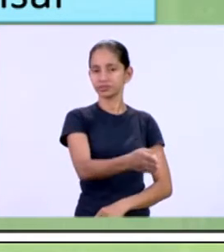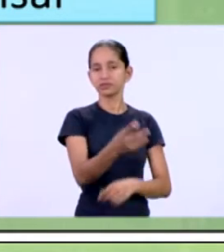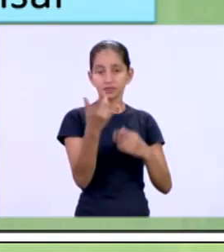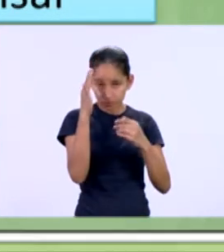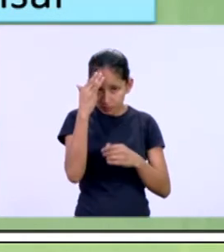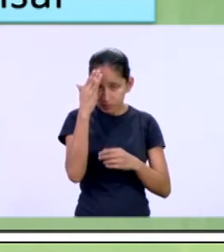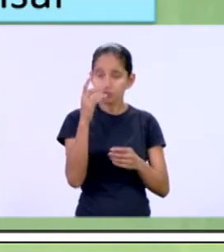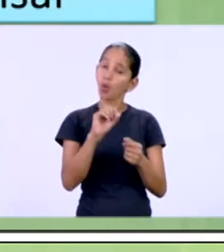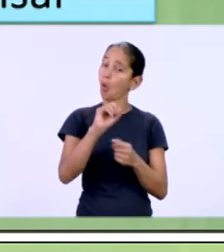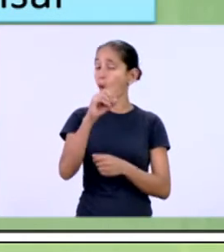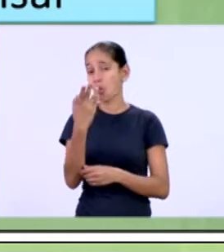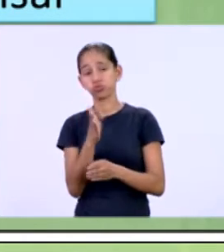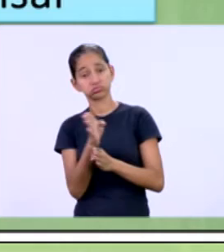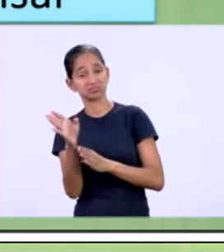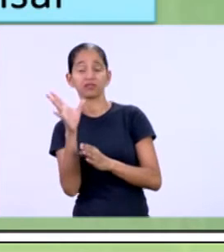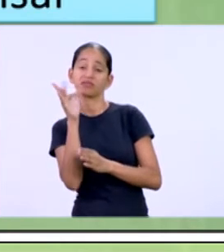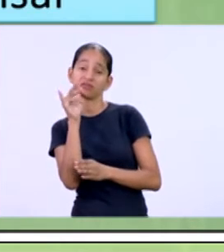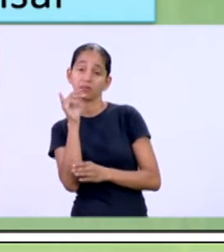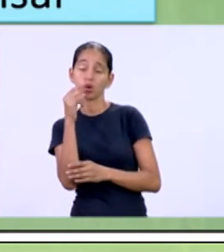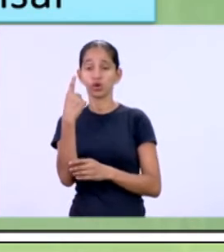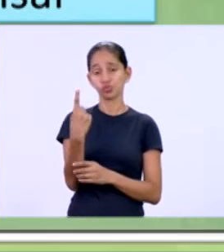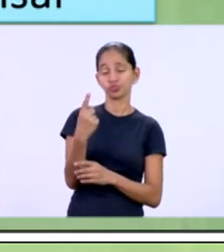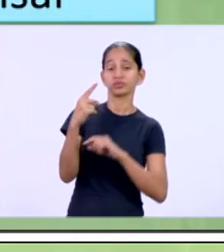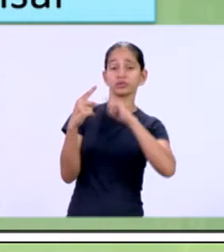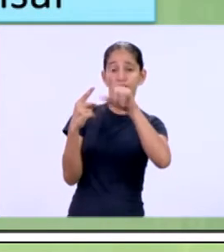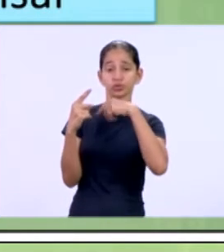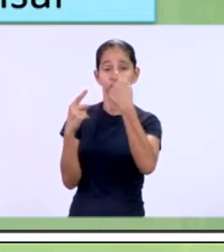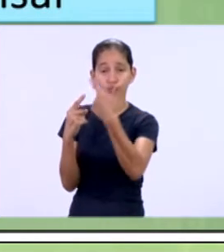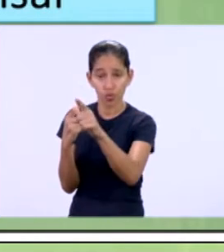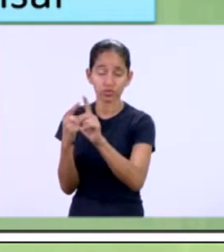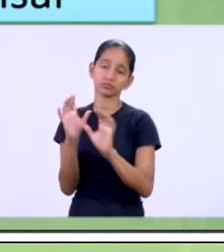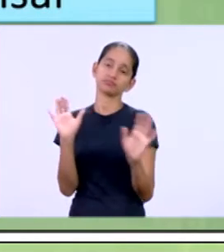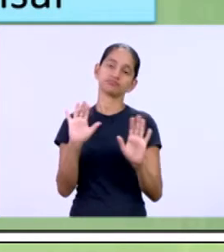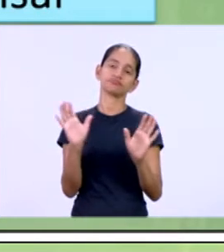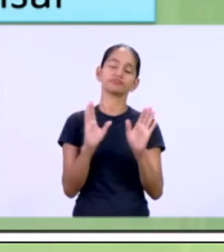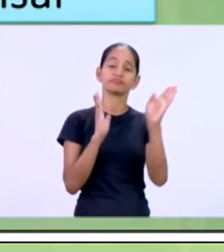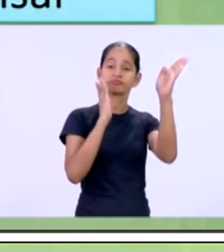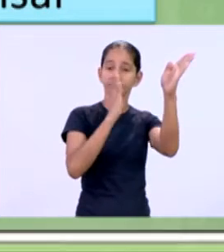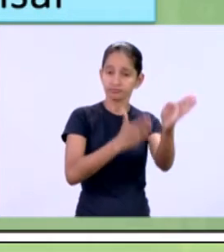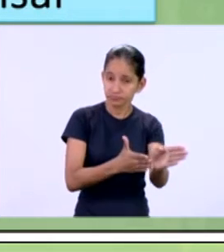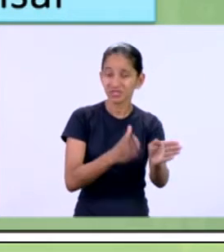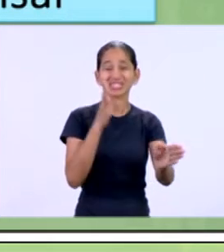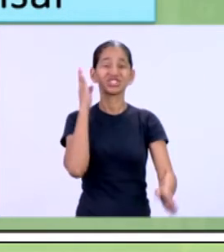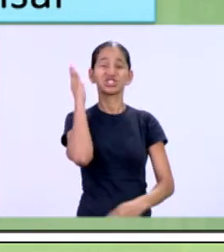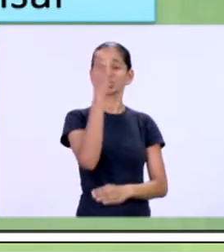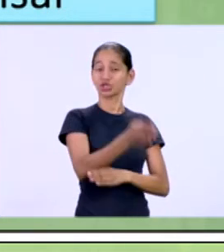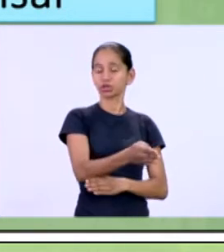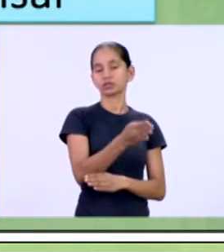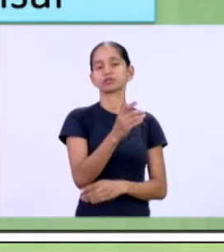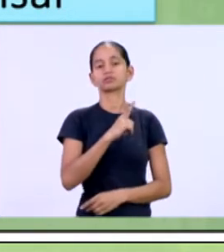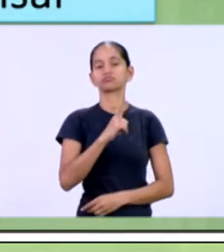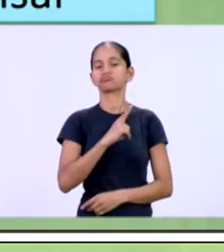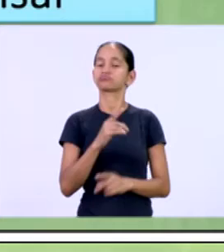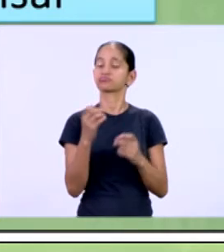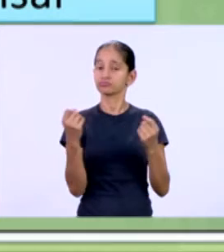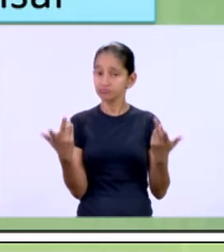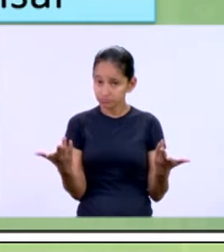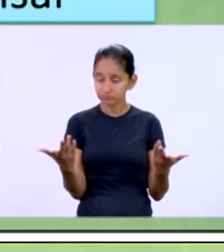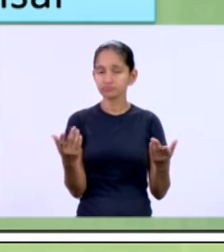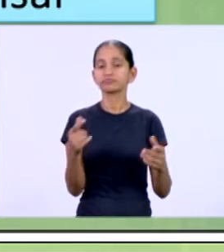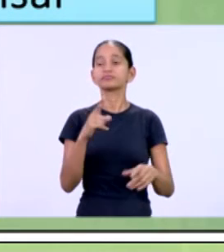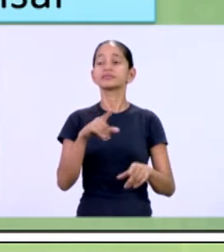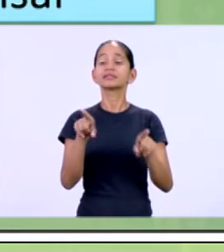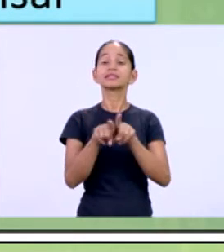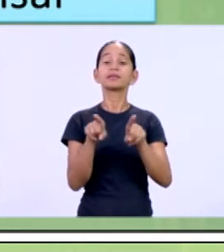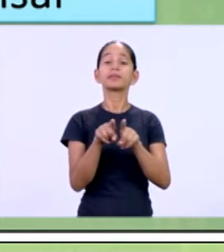1,20%, ou eu faço vezes 8% vezes 15%. O período que se paga é trimestralmente, contribuição